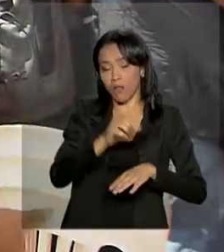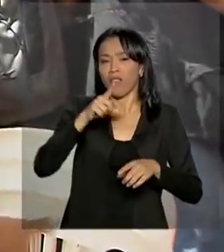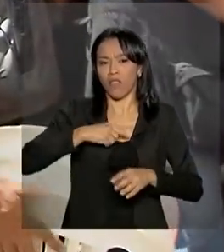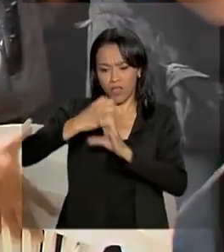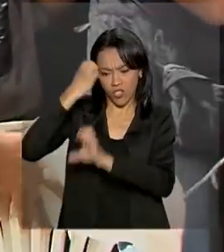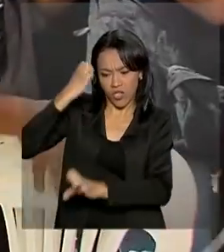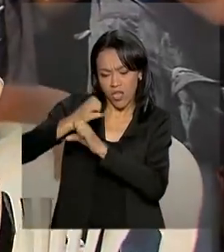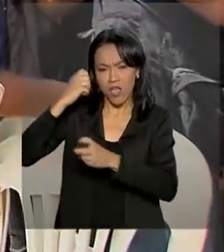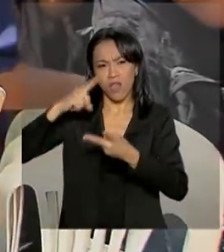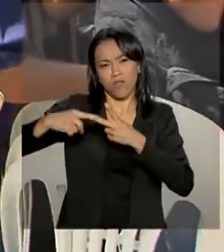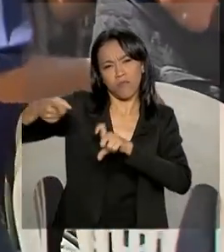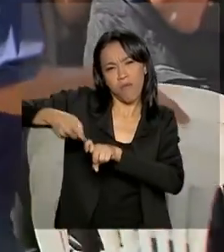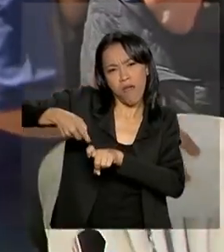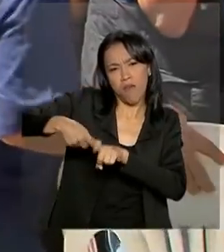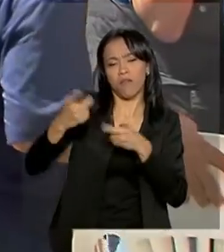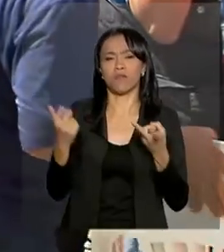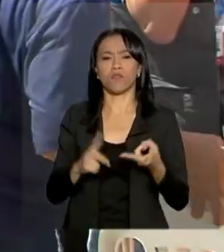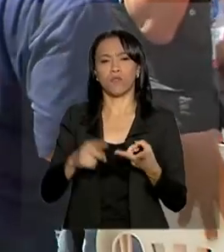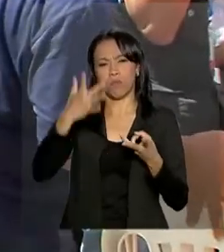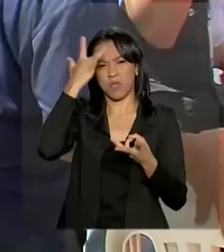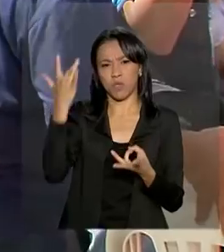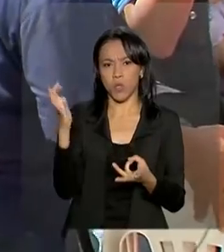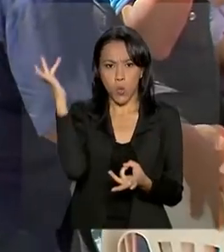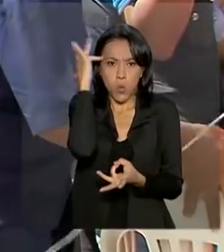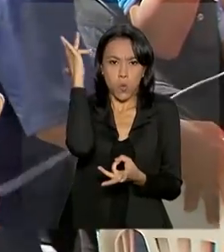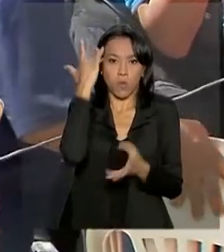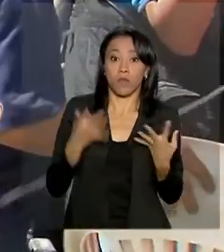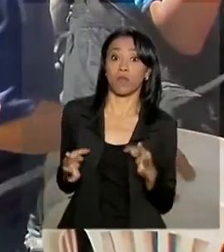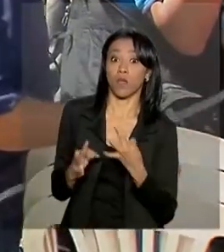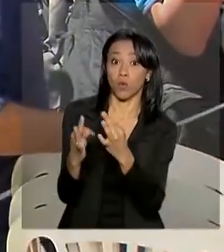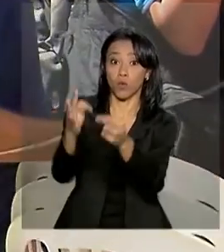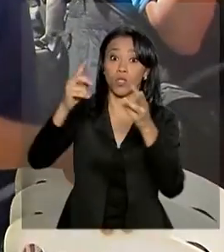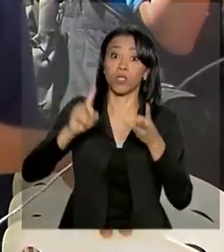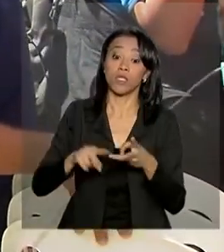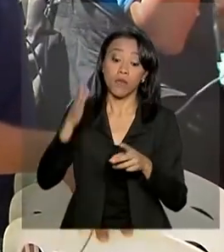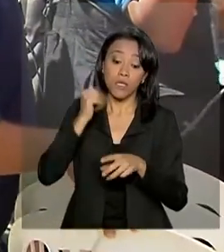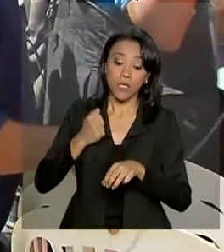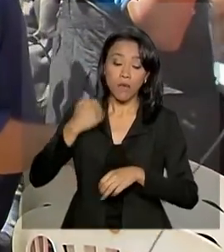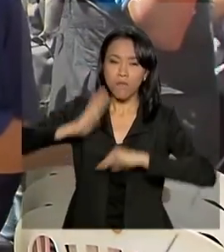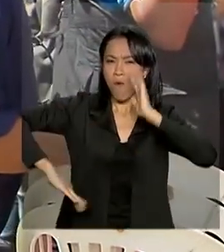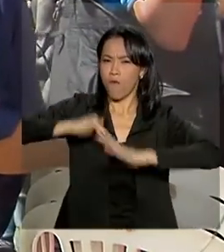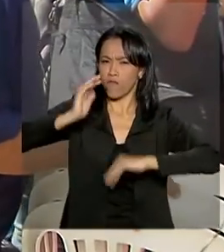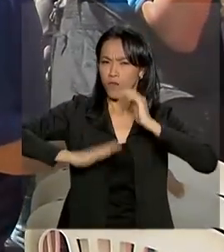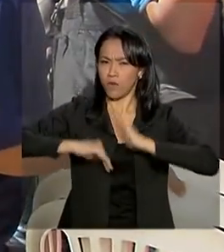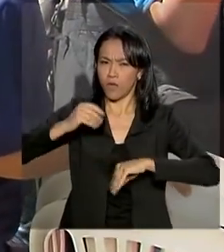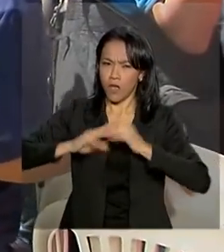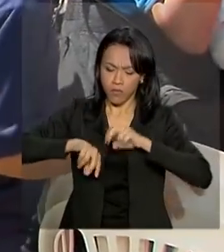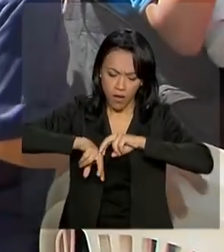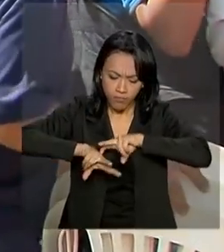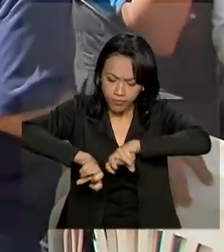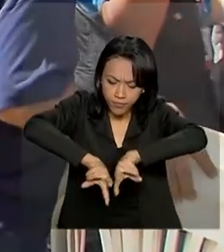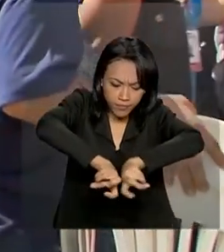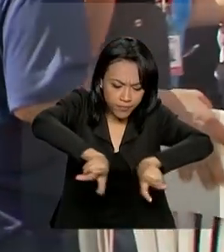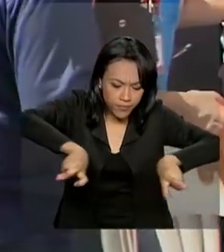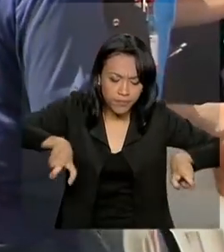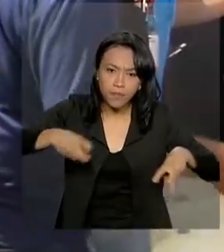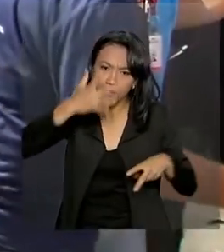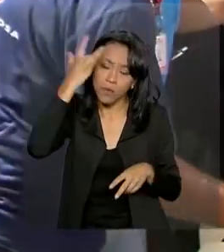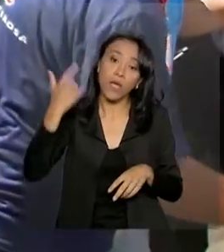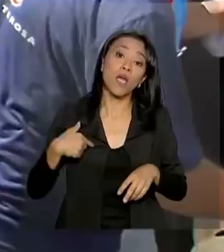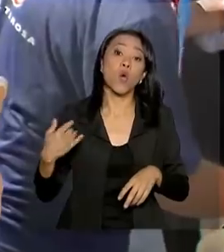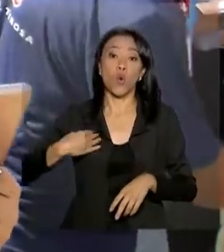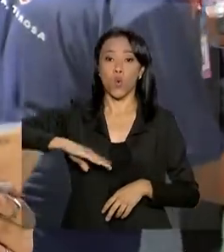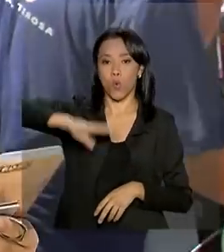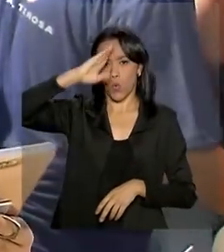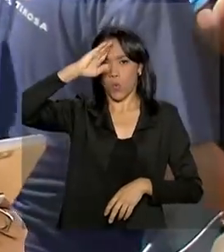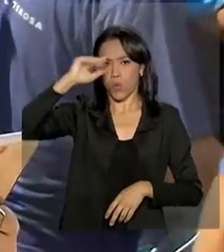engenheiros, médicos e especialistas em tecnologias e em operações de busca e salvamento. Na chegada ontem, o coronel Golan disse que